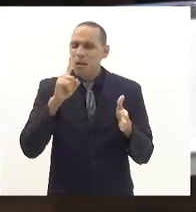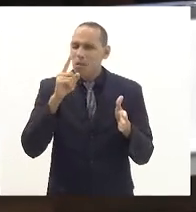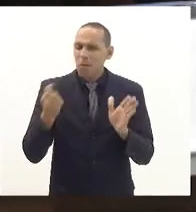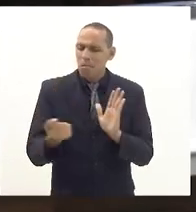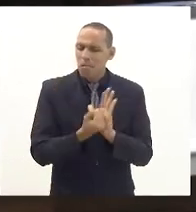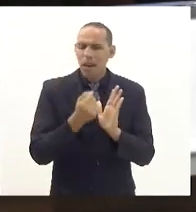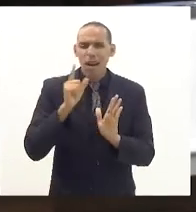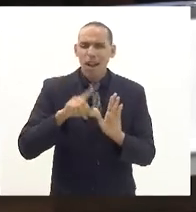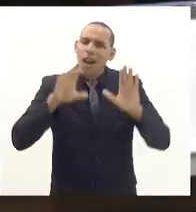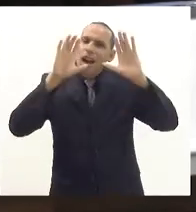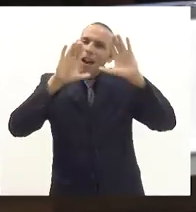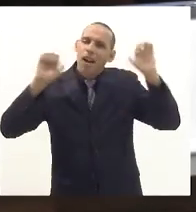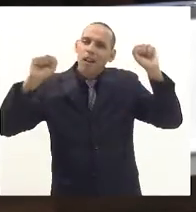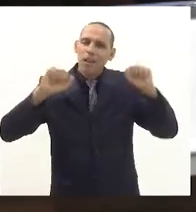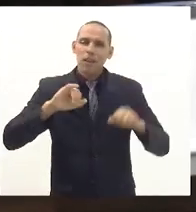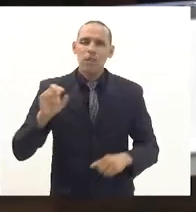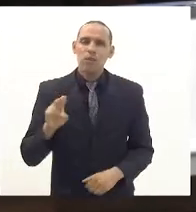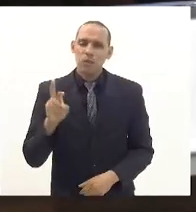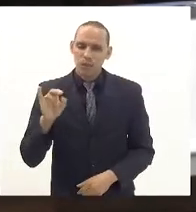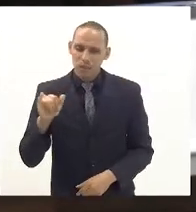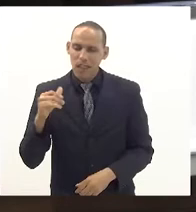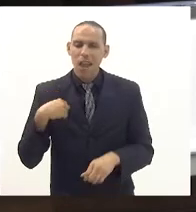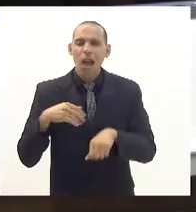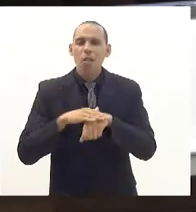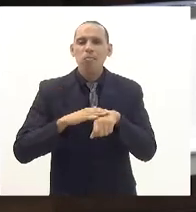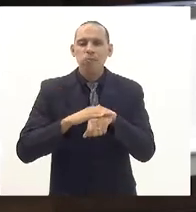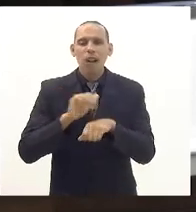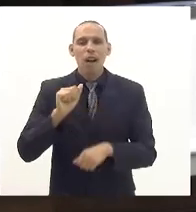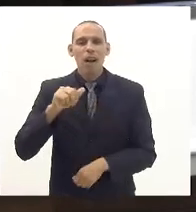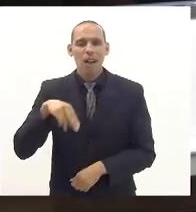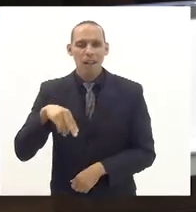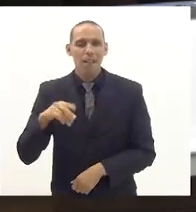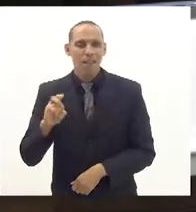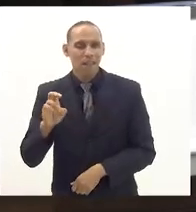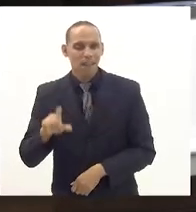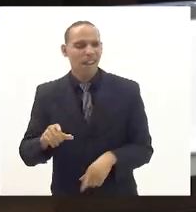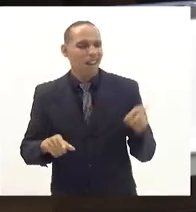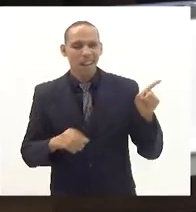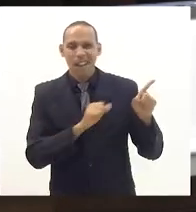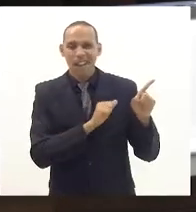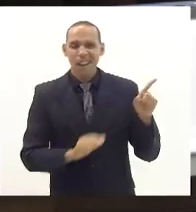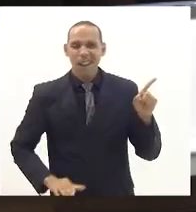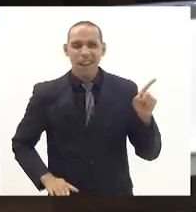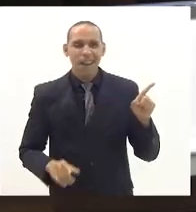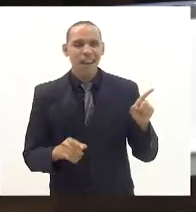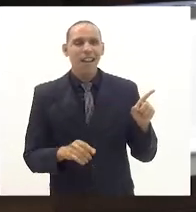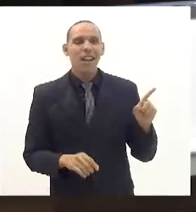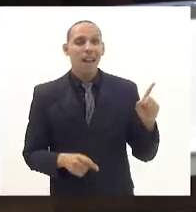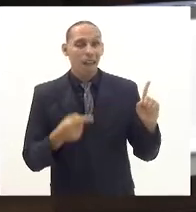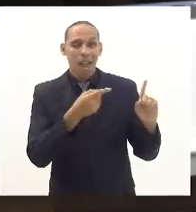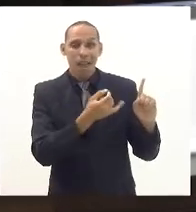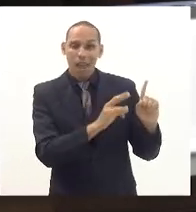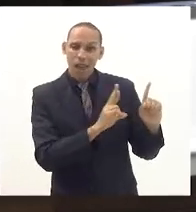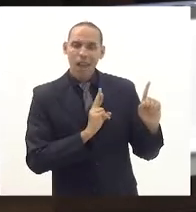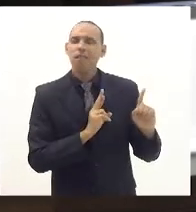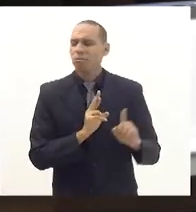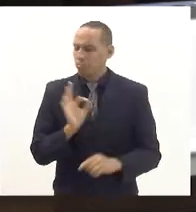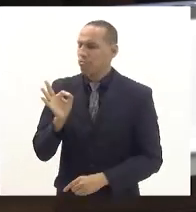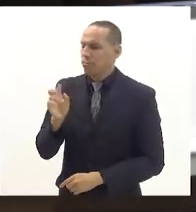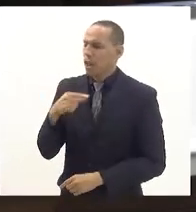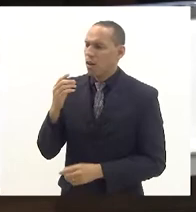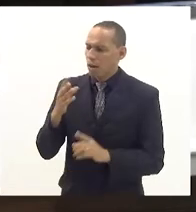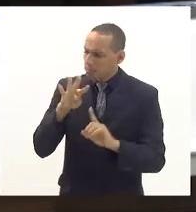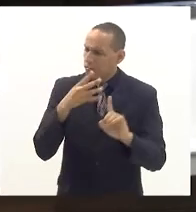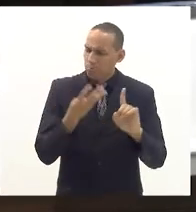no tribunal do júri e quando eu conversei com o André ele disse não nós vamos homenagear o Doutor